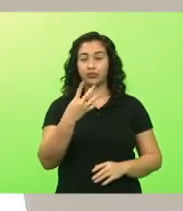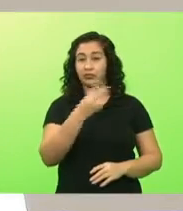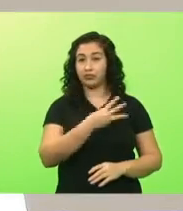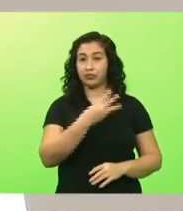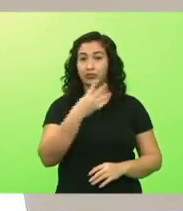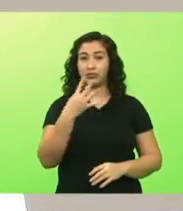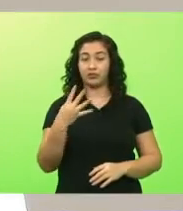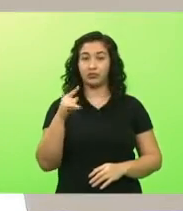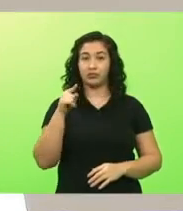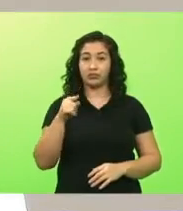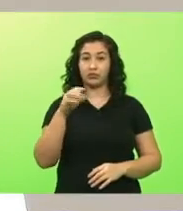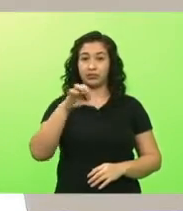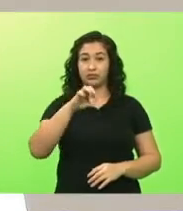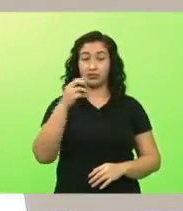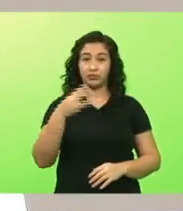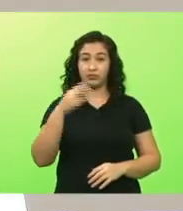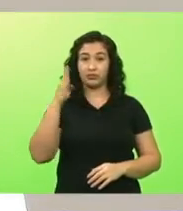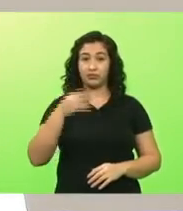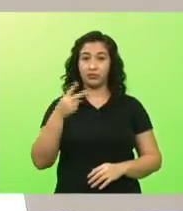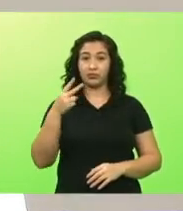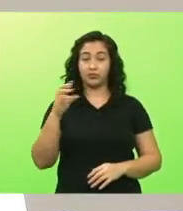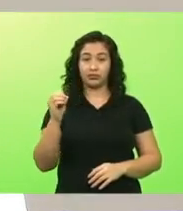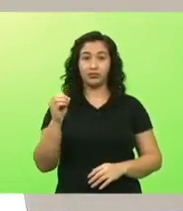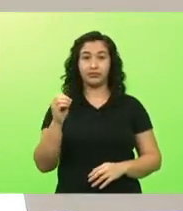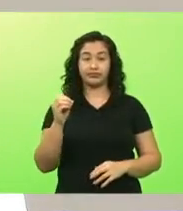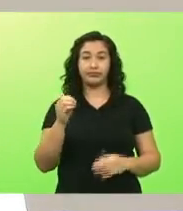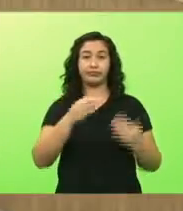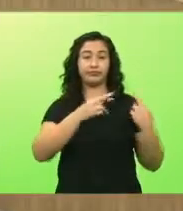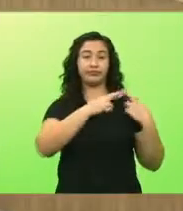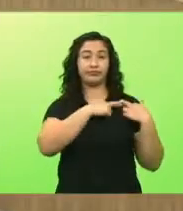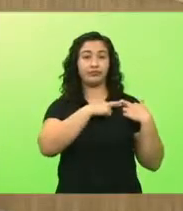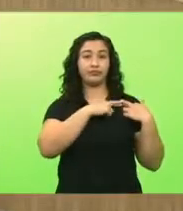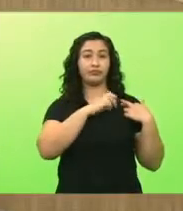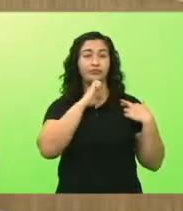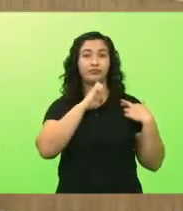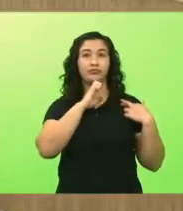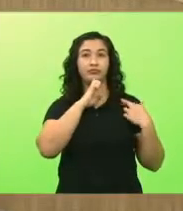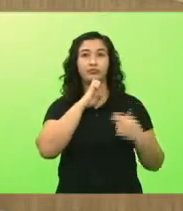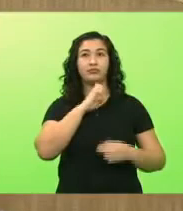de 2020. Autor, deputado Felipe Estevão.